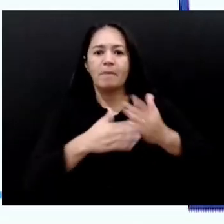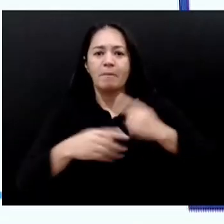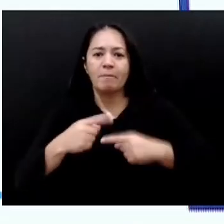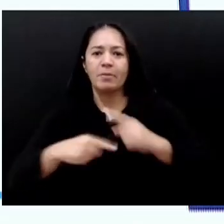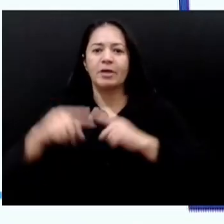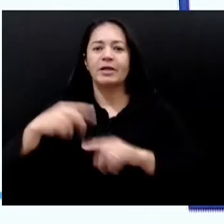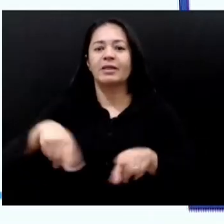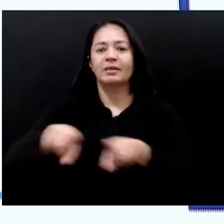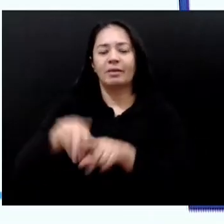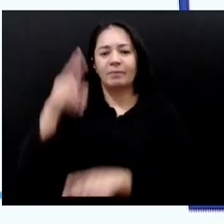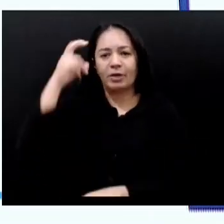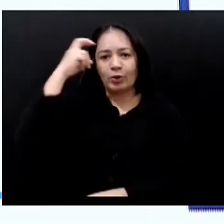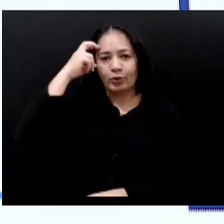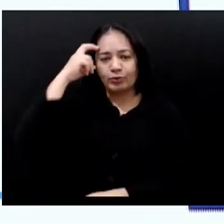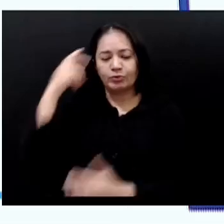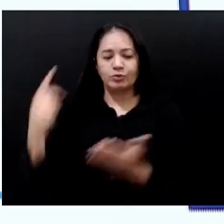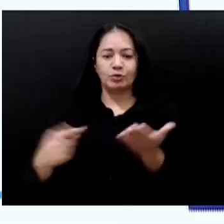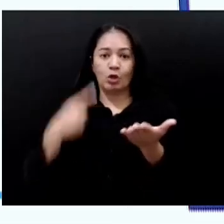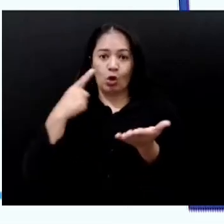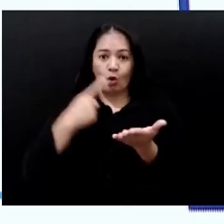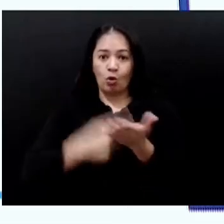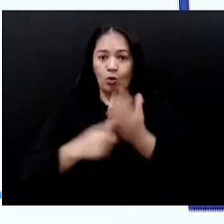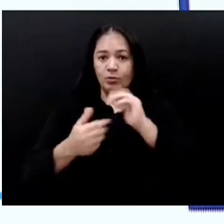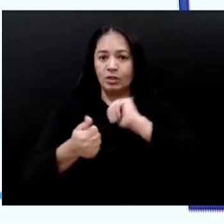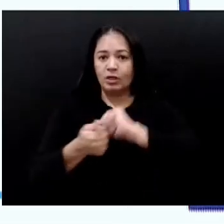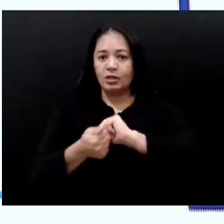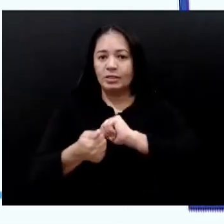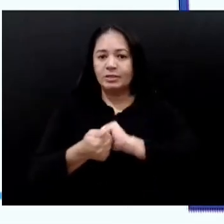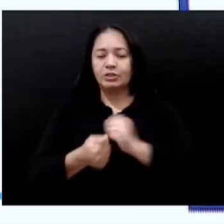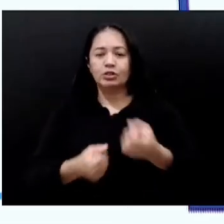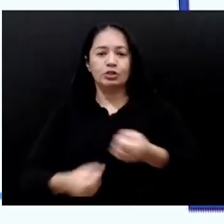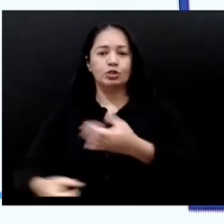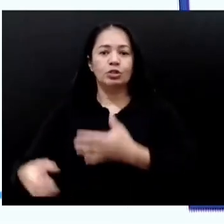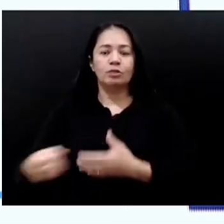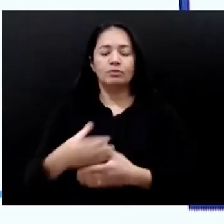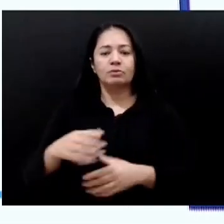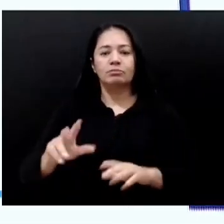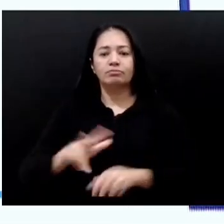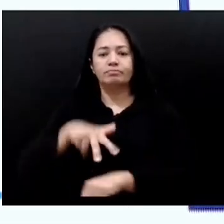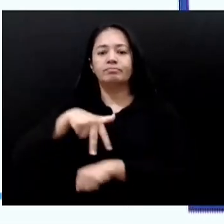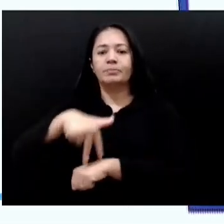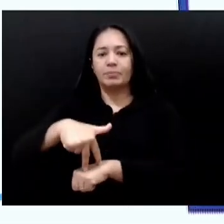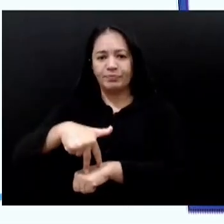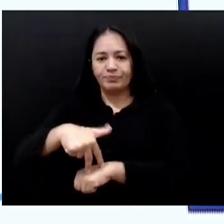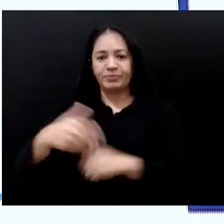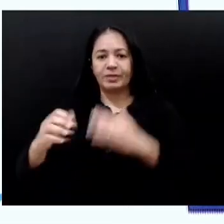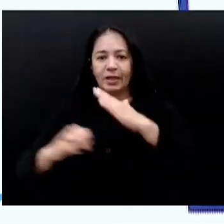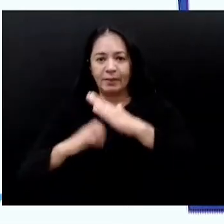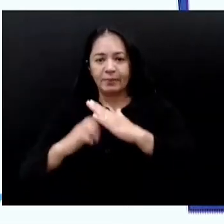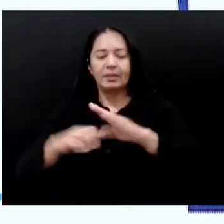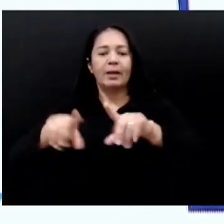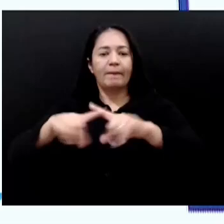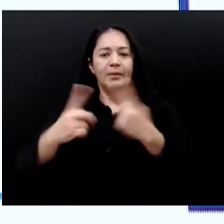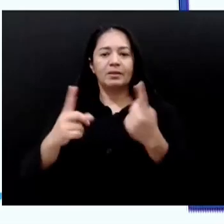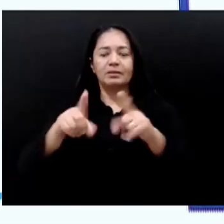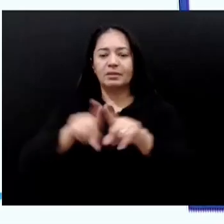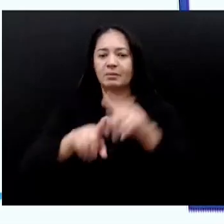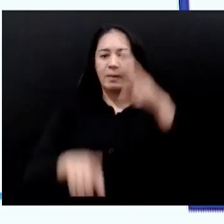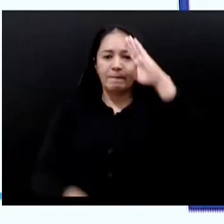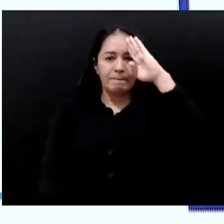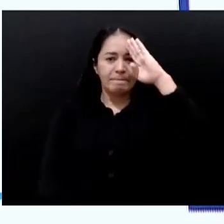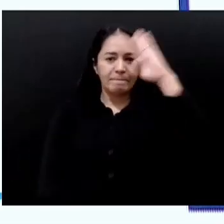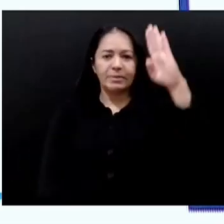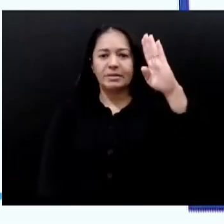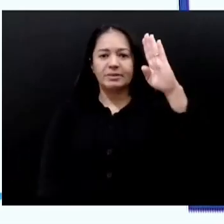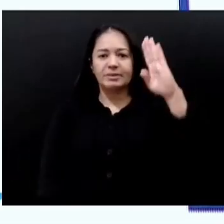a qualidade e a inovação não só posicionou a BEG Destilaria como uma das principais destilarias do mundo,